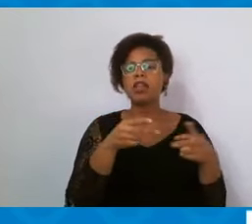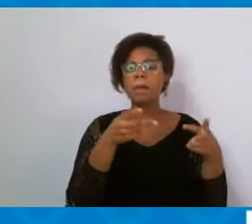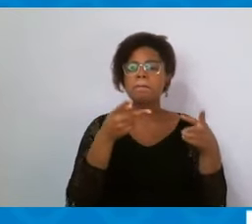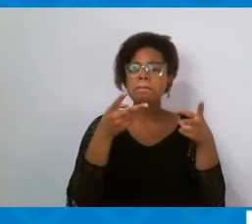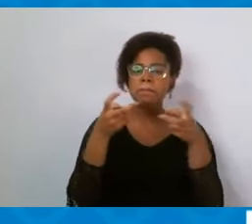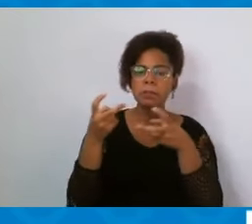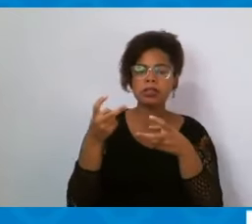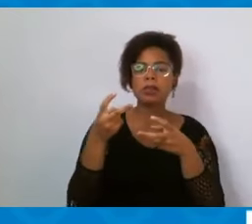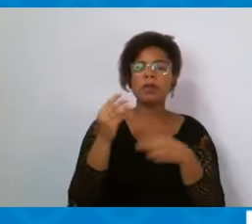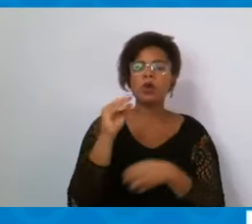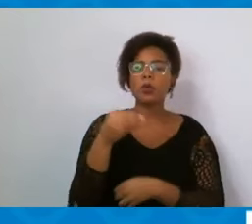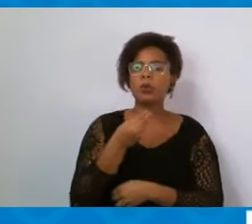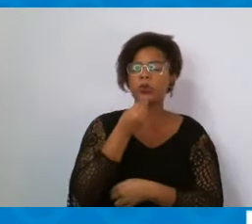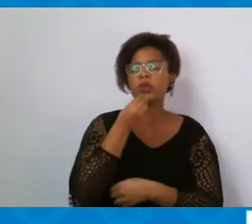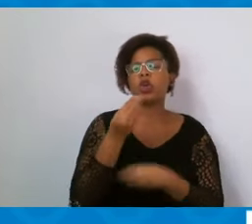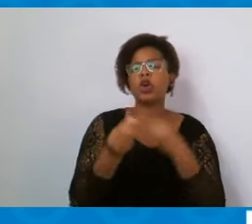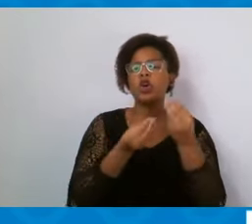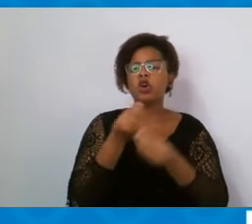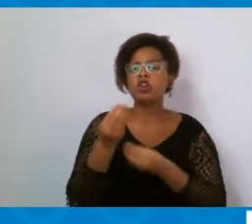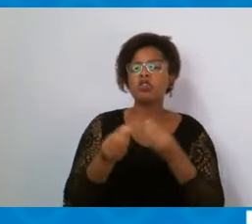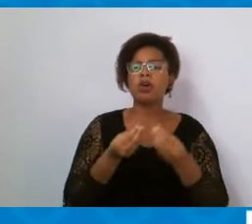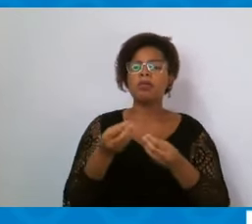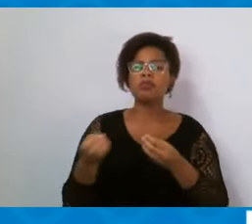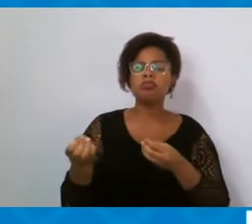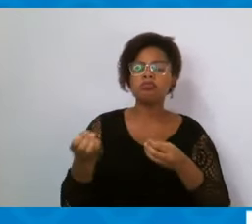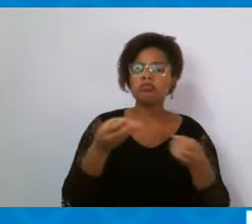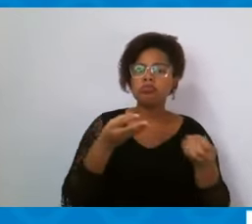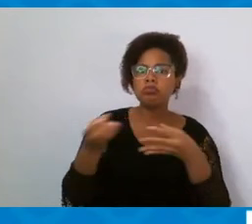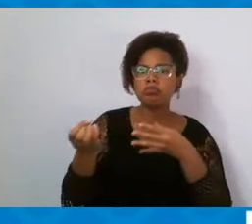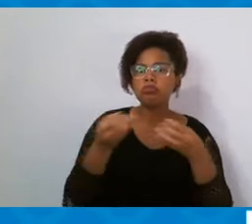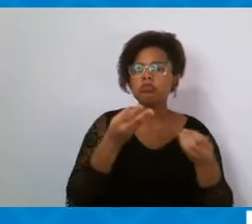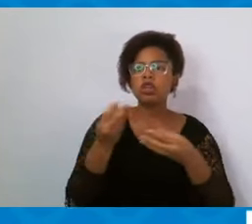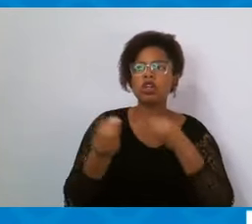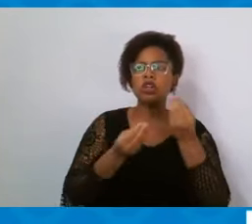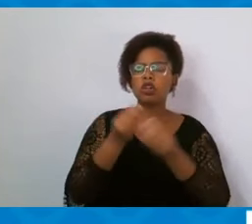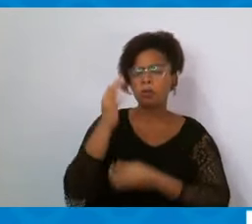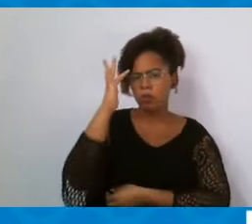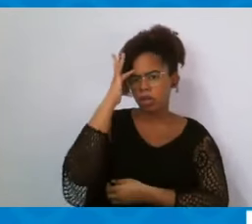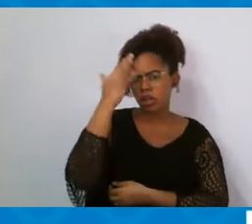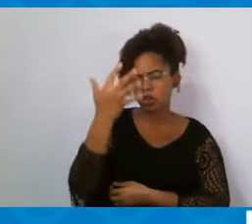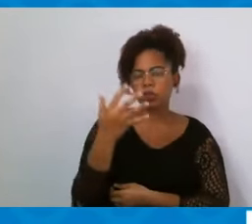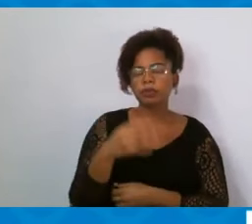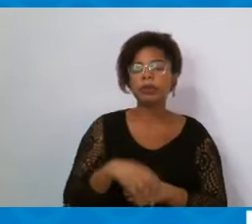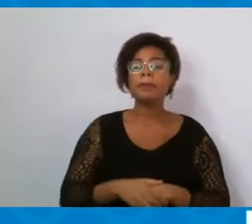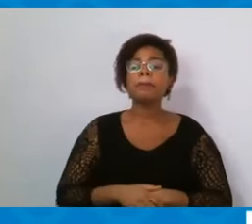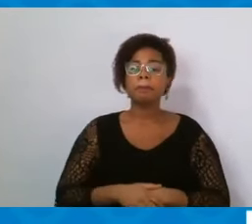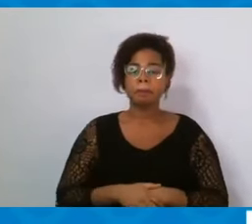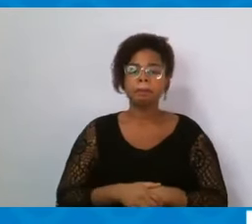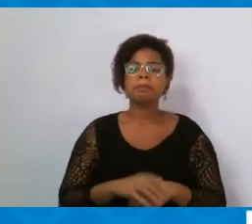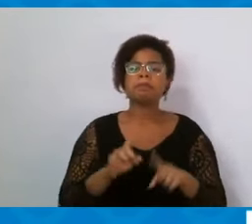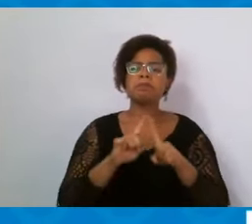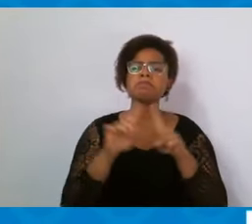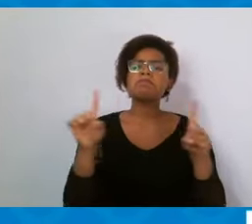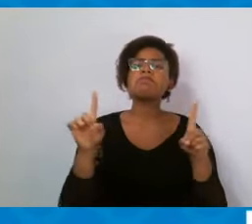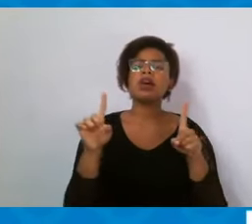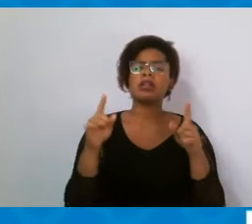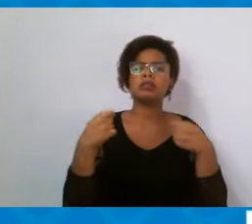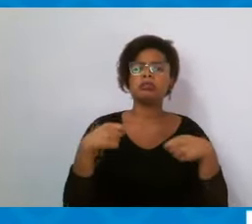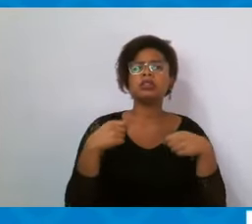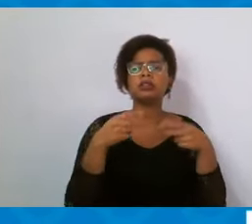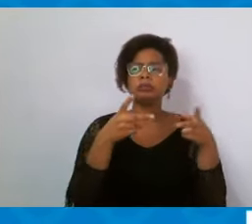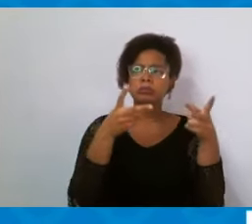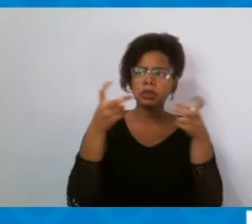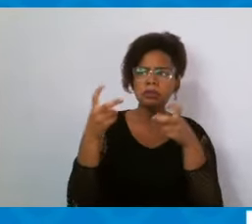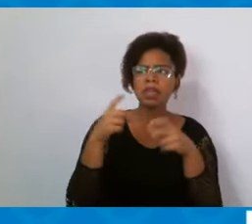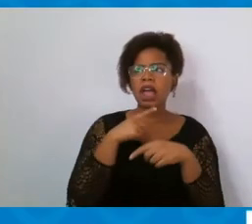apresentar, eventualmente, não ainda, soluções para alguma coisa. Mas antes, a gente tem que ver que oportunidades tem ali. Então, por exemplo, eu me lembro de um